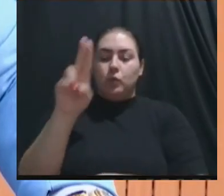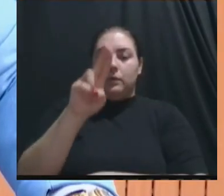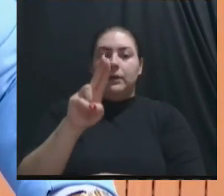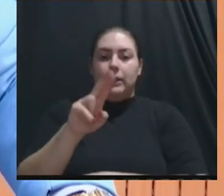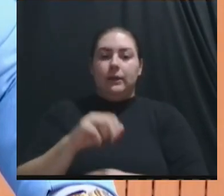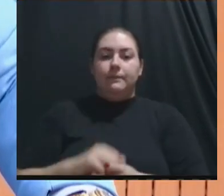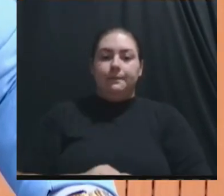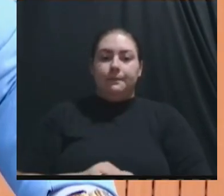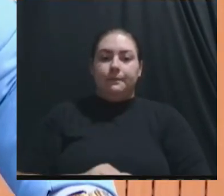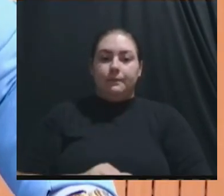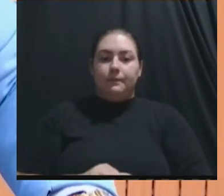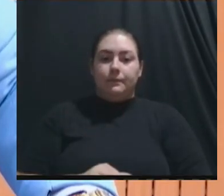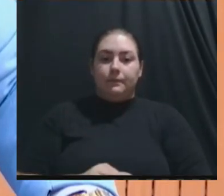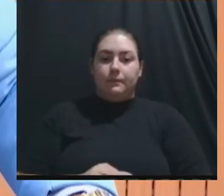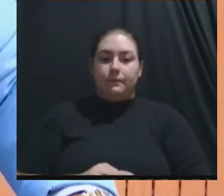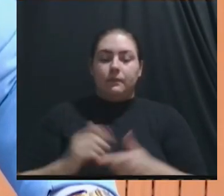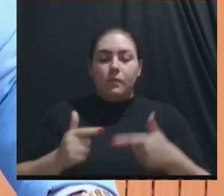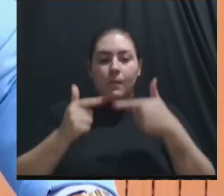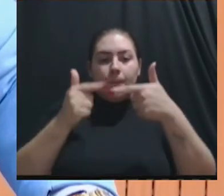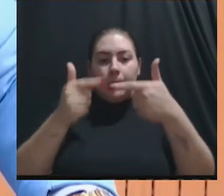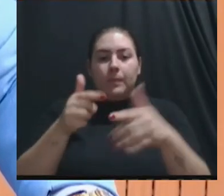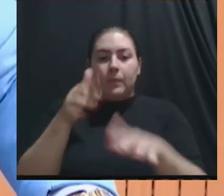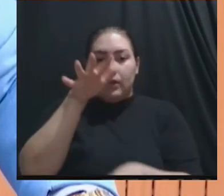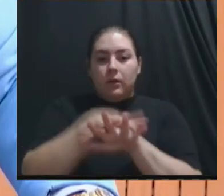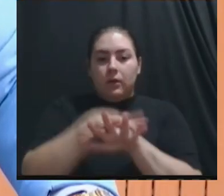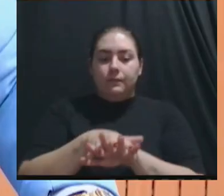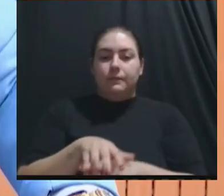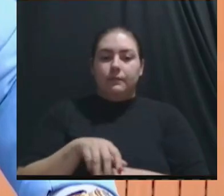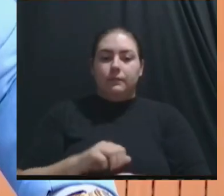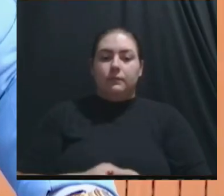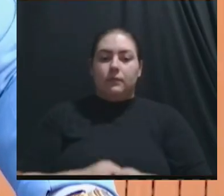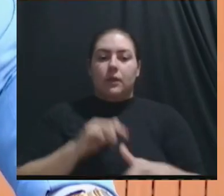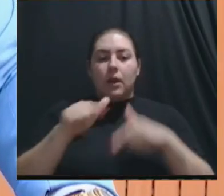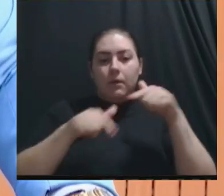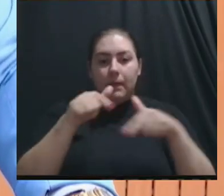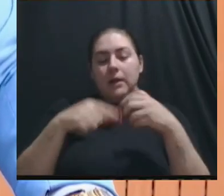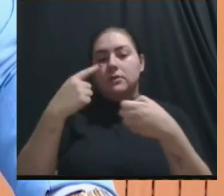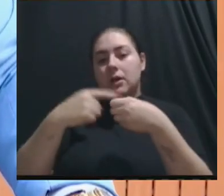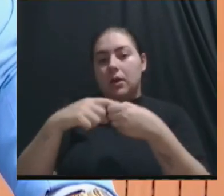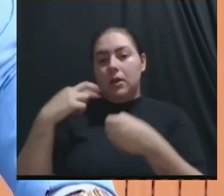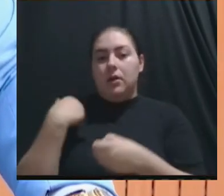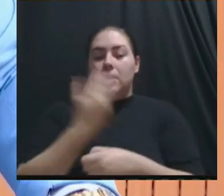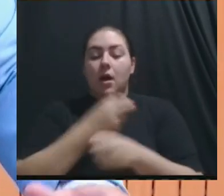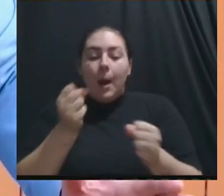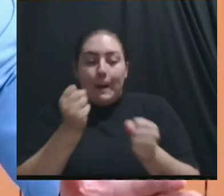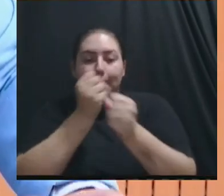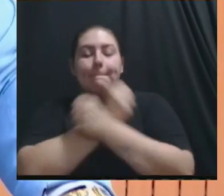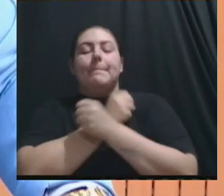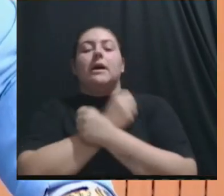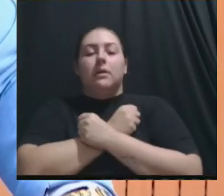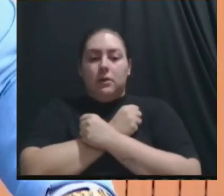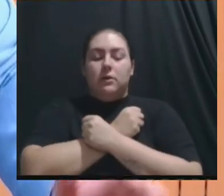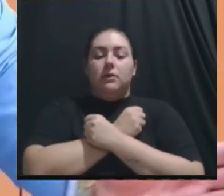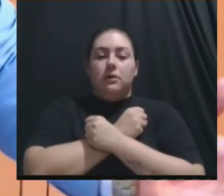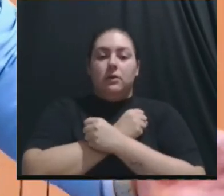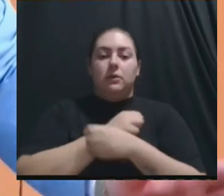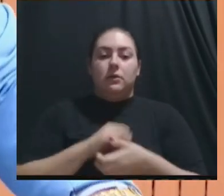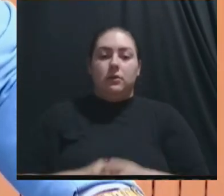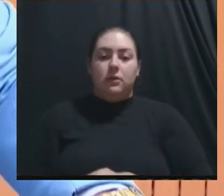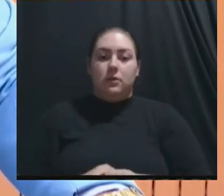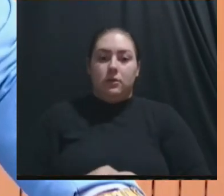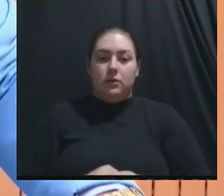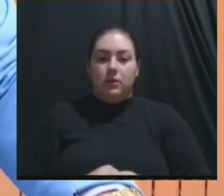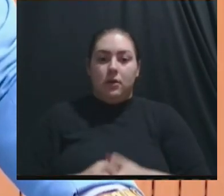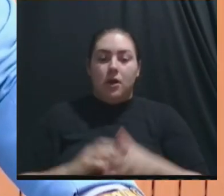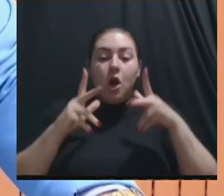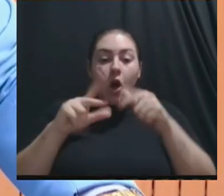gente faz um trabalho na nossa cidade também, então, abraçando a causa, então viemos aqui para que todos juntos ouvir o